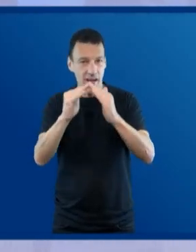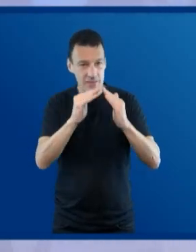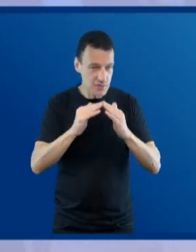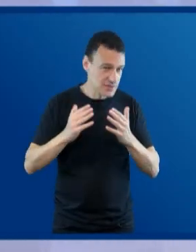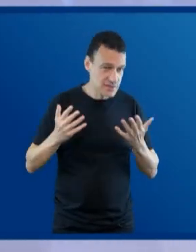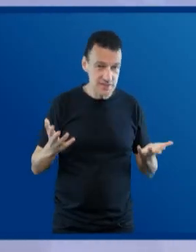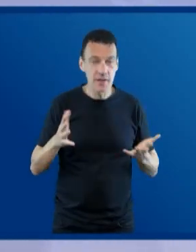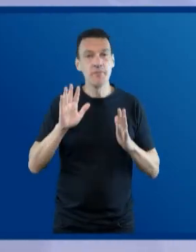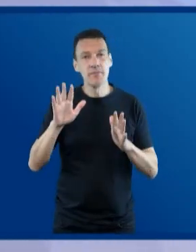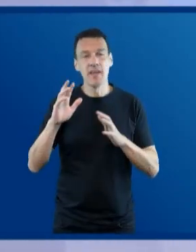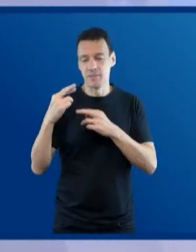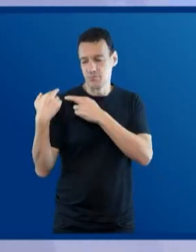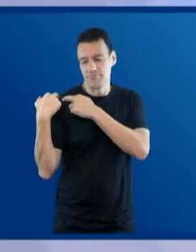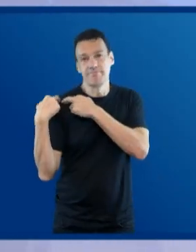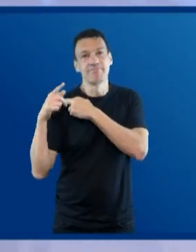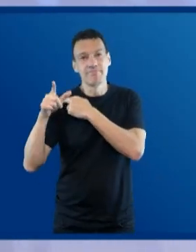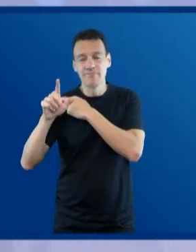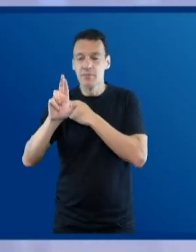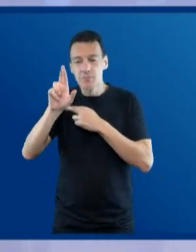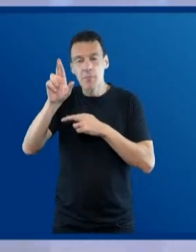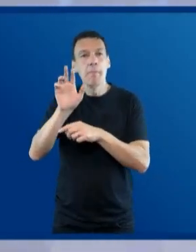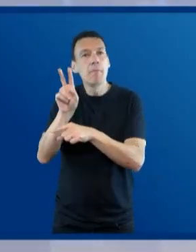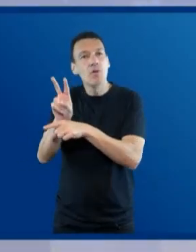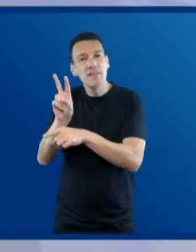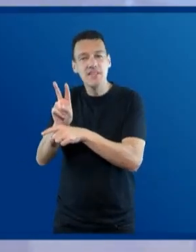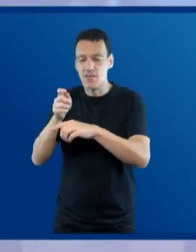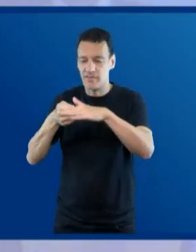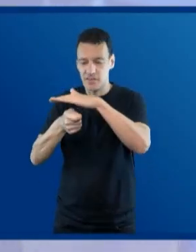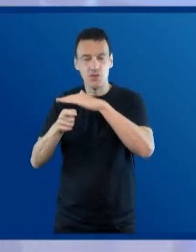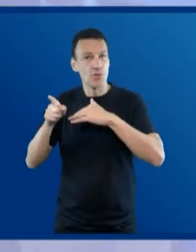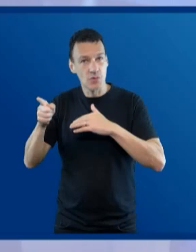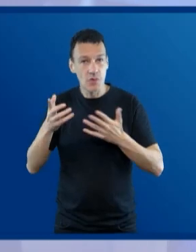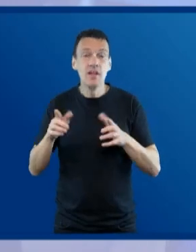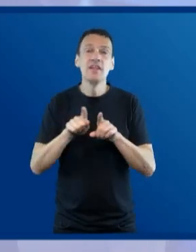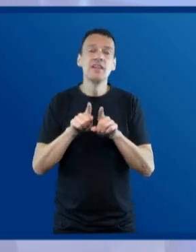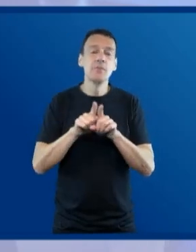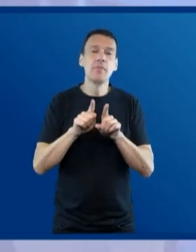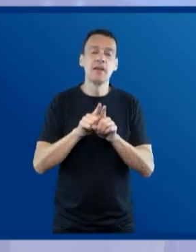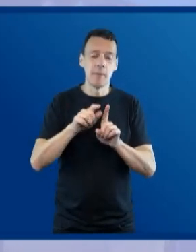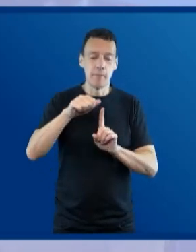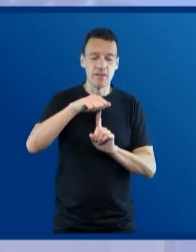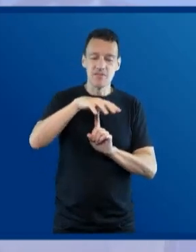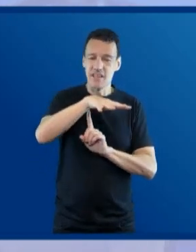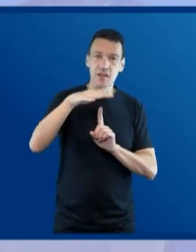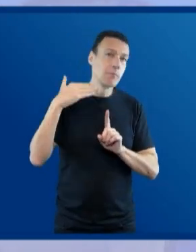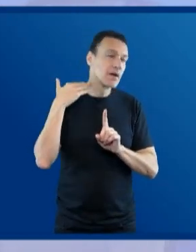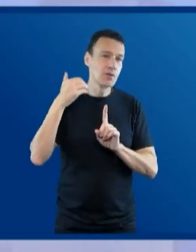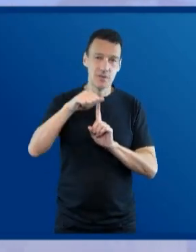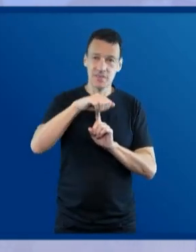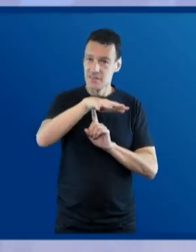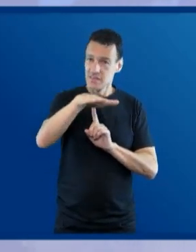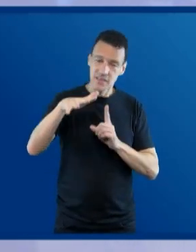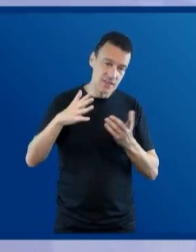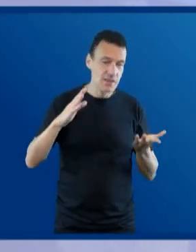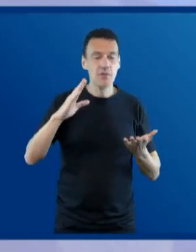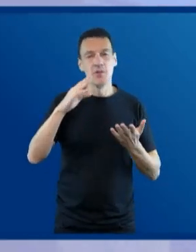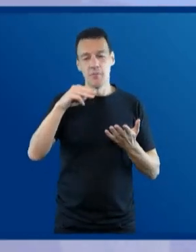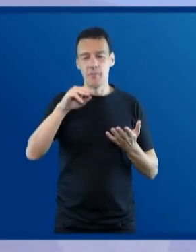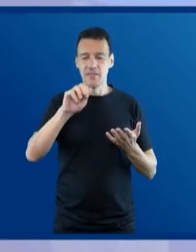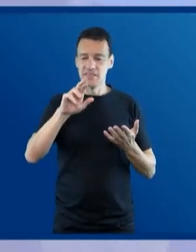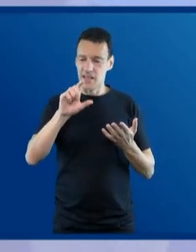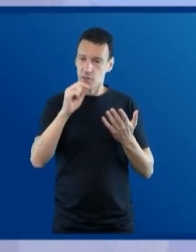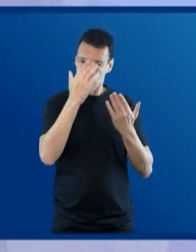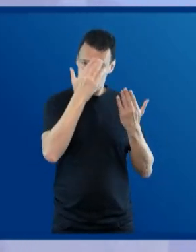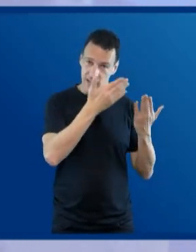de Orientação e Proteção ao Investidor, ao Banco Central, Marcelo Ango, obrigado pela presença, Ministério